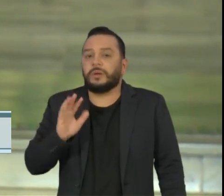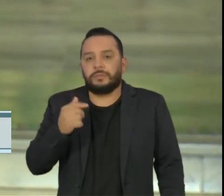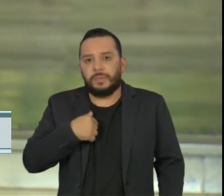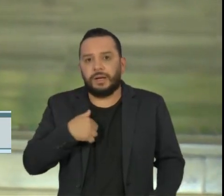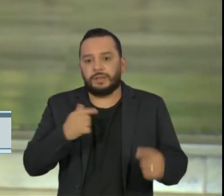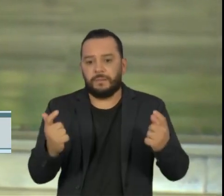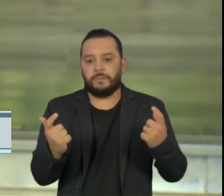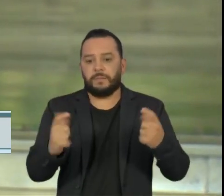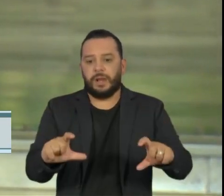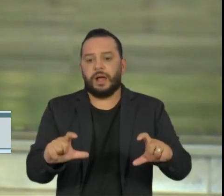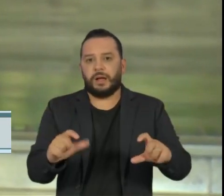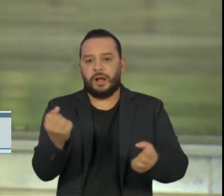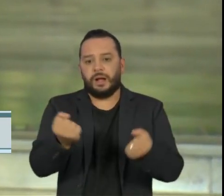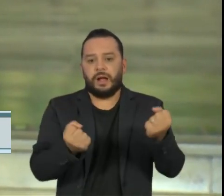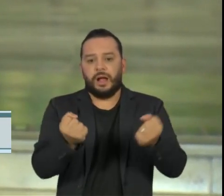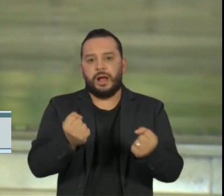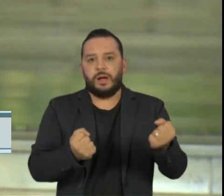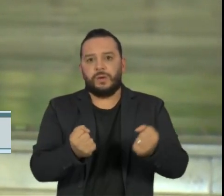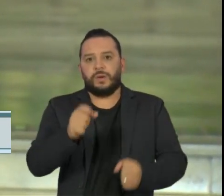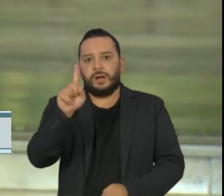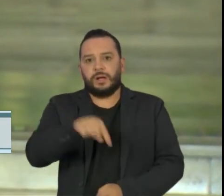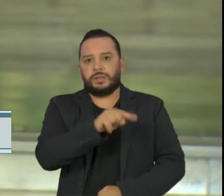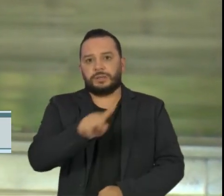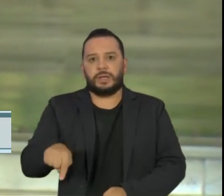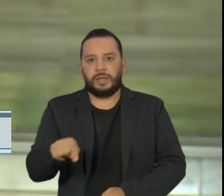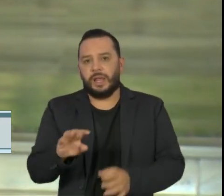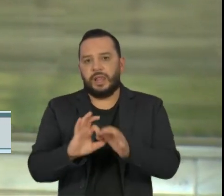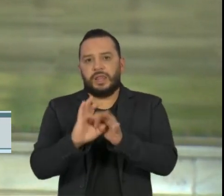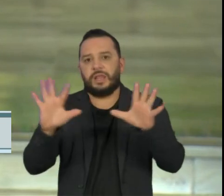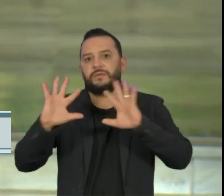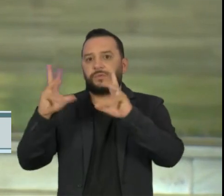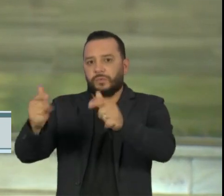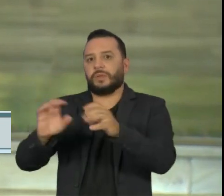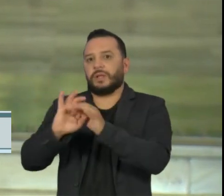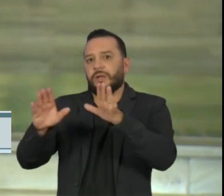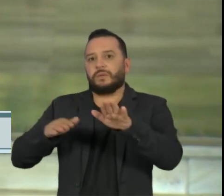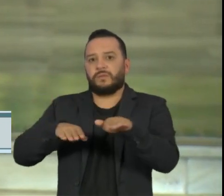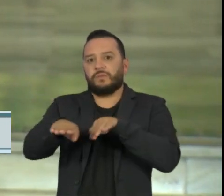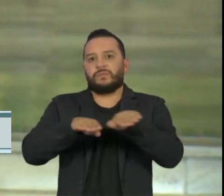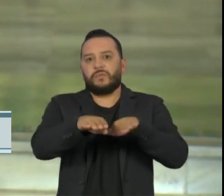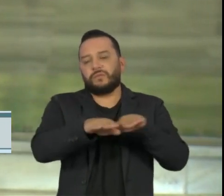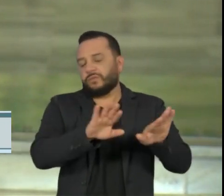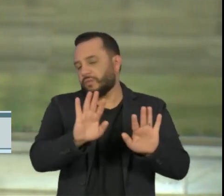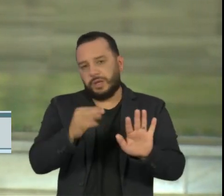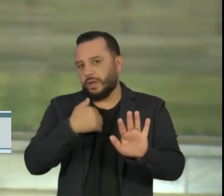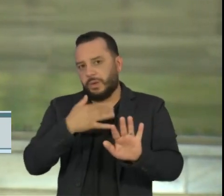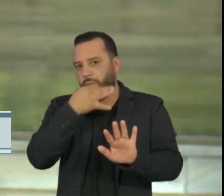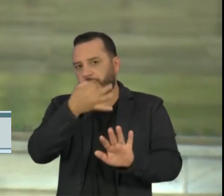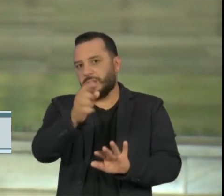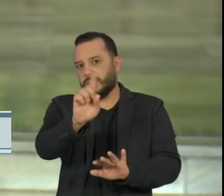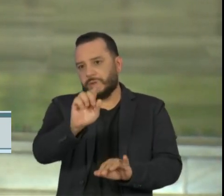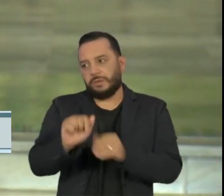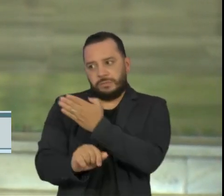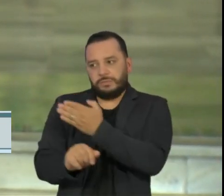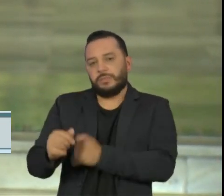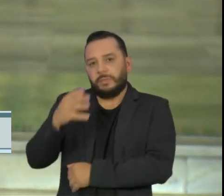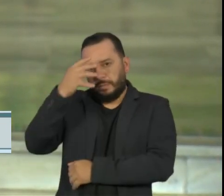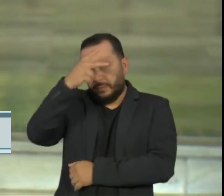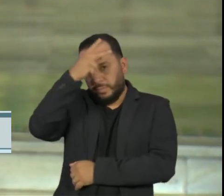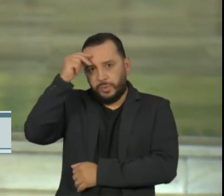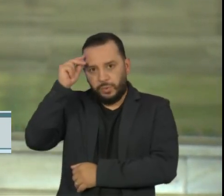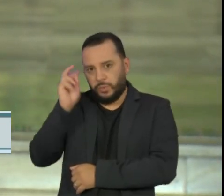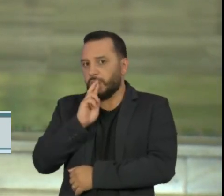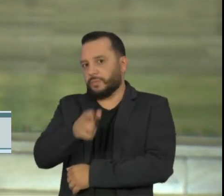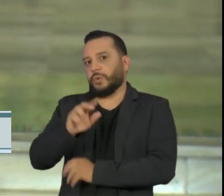mas essa é uma decisão da Prefeitura da capital de São Paulo. Vamos deixar a pergunta talvez para uma